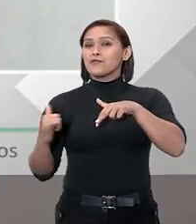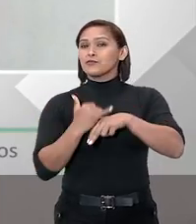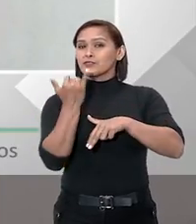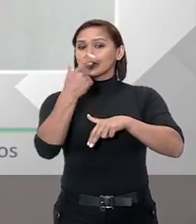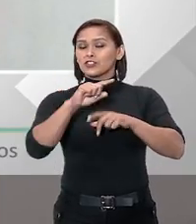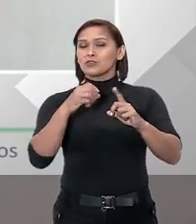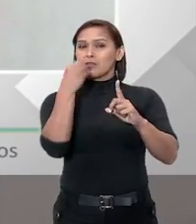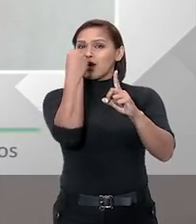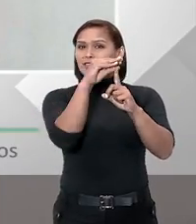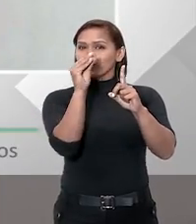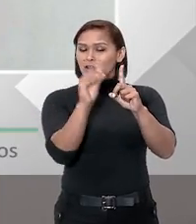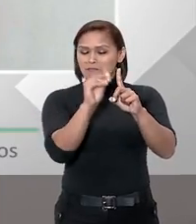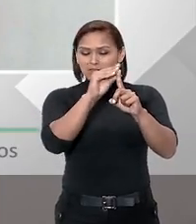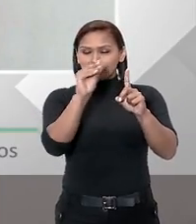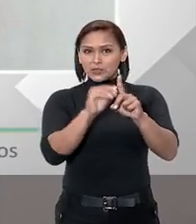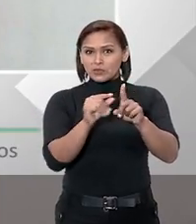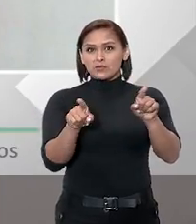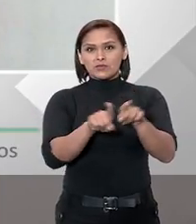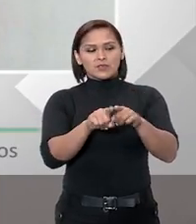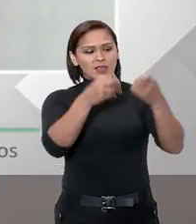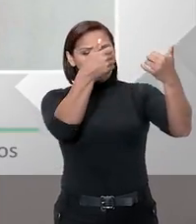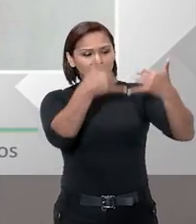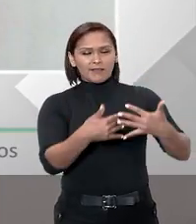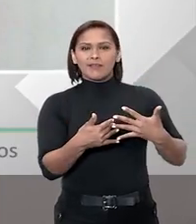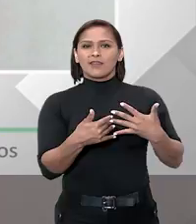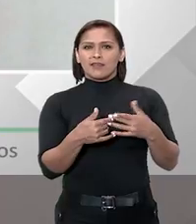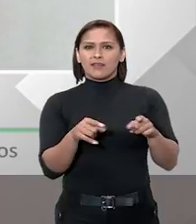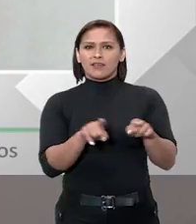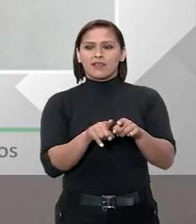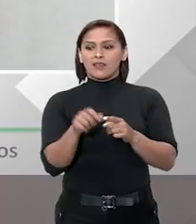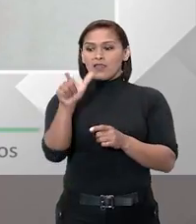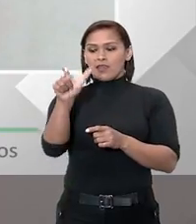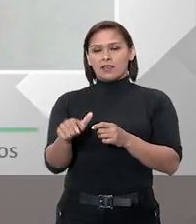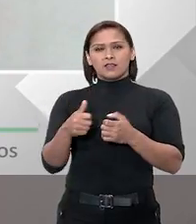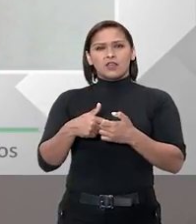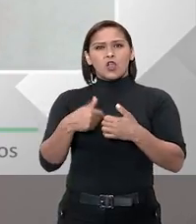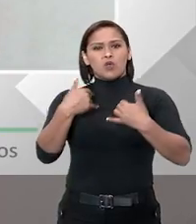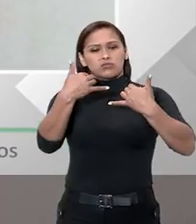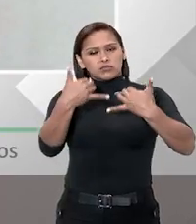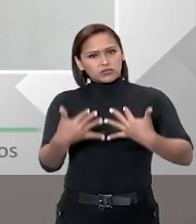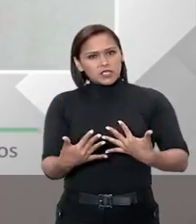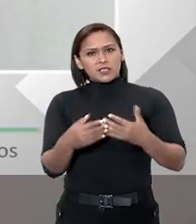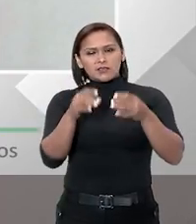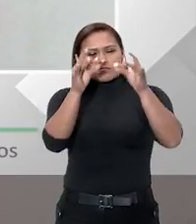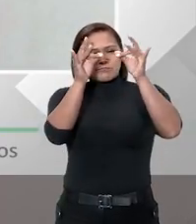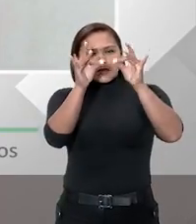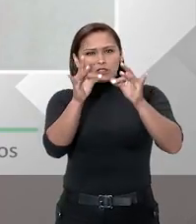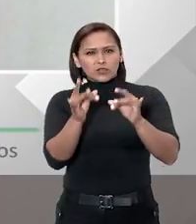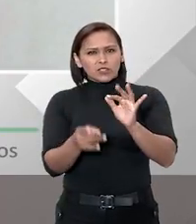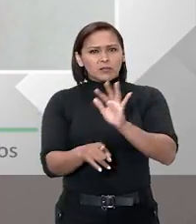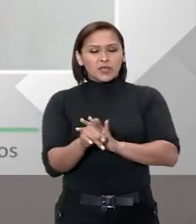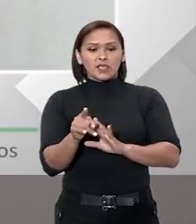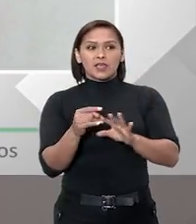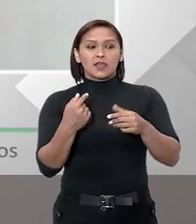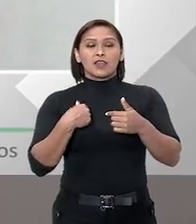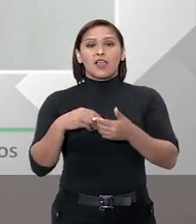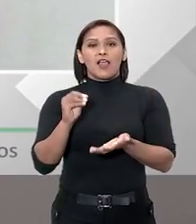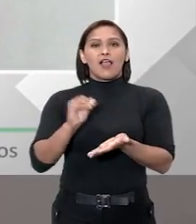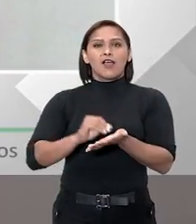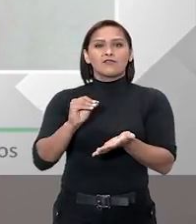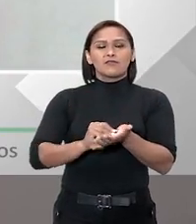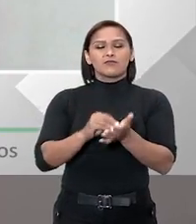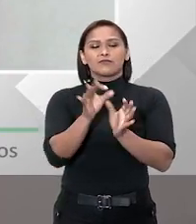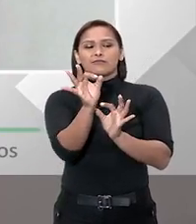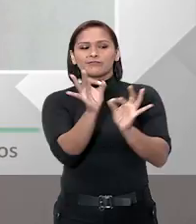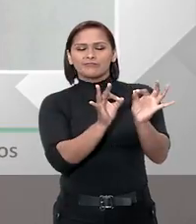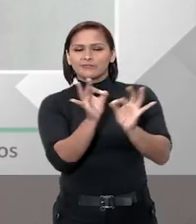vítima de abuso sexual. E ele relata, com bastante humildade, que pelo